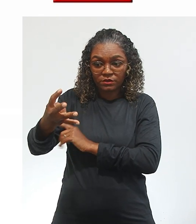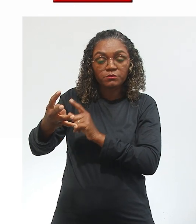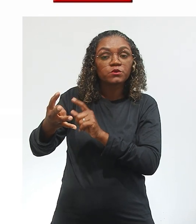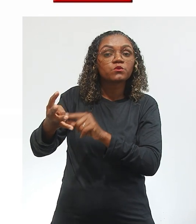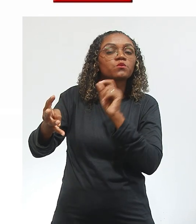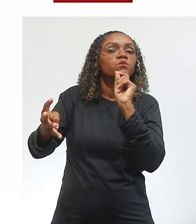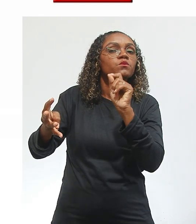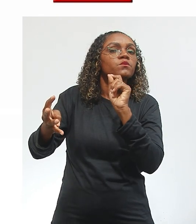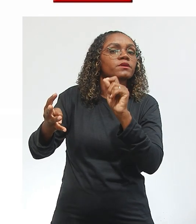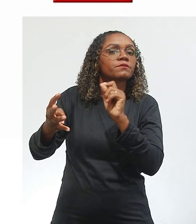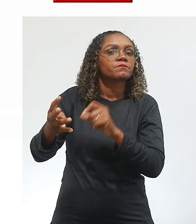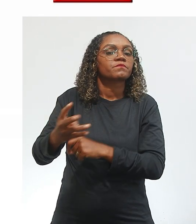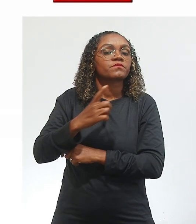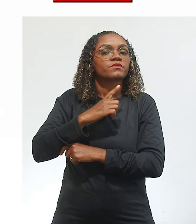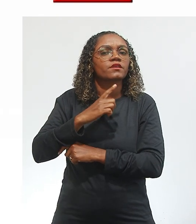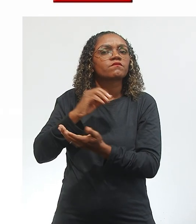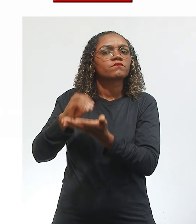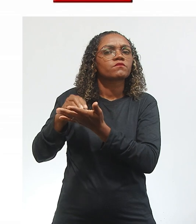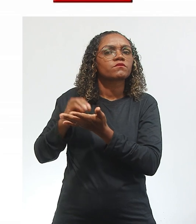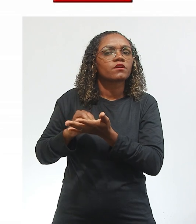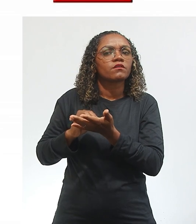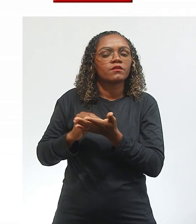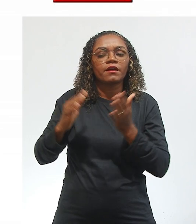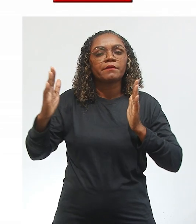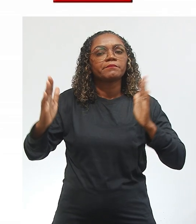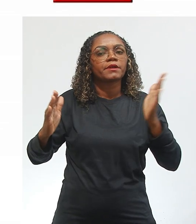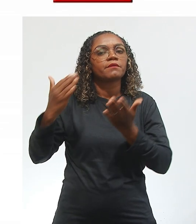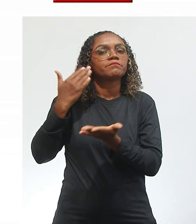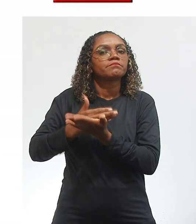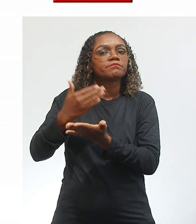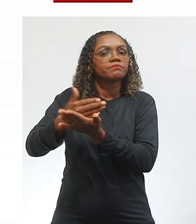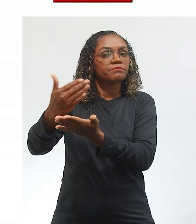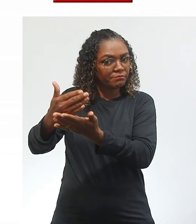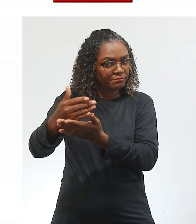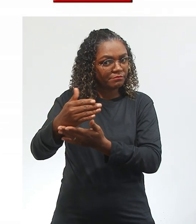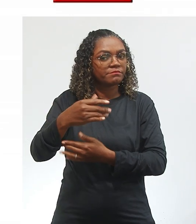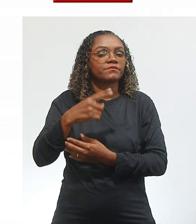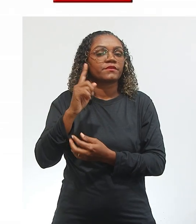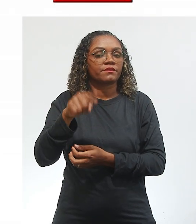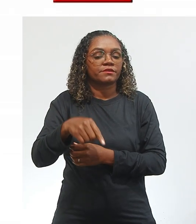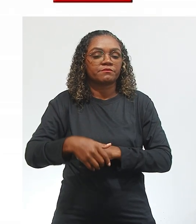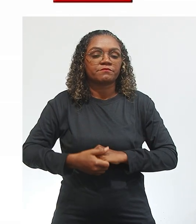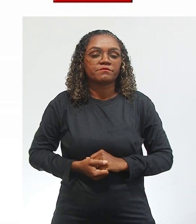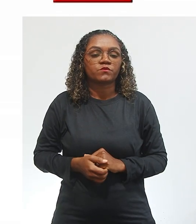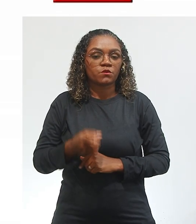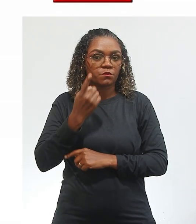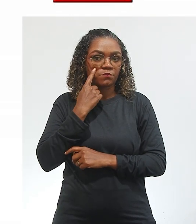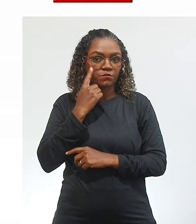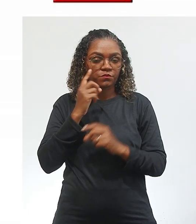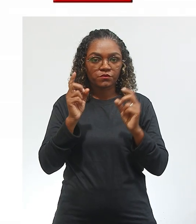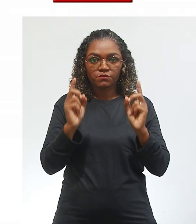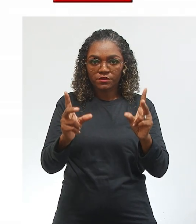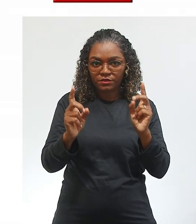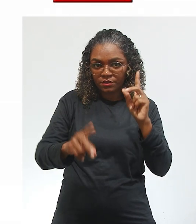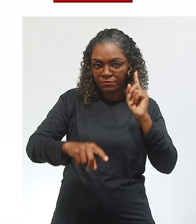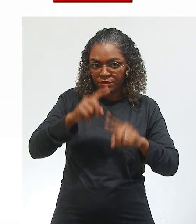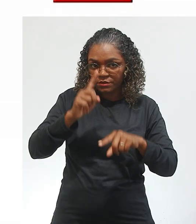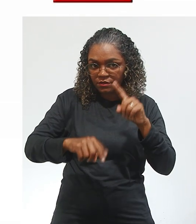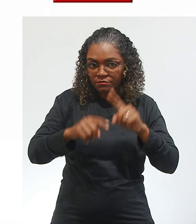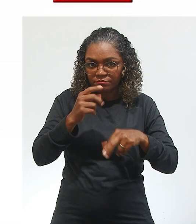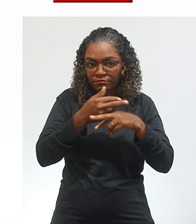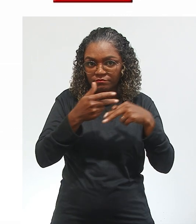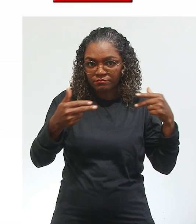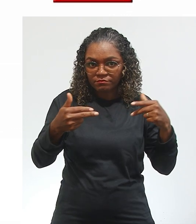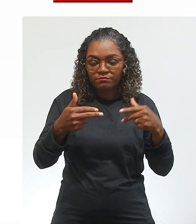você já subentende o quê? Que o restante está a prazo. Aqui, na venda de mercadoria, quando se tratou de venda